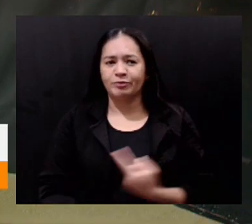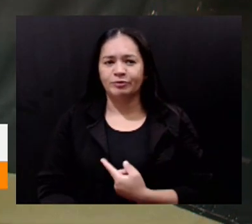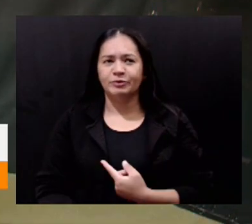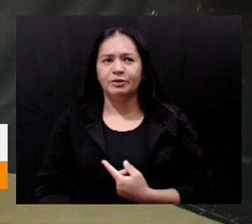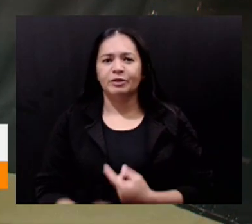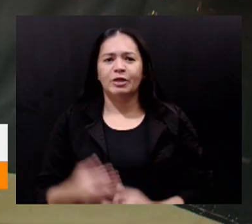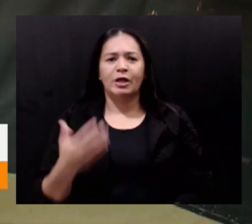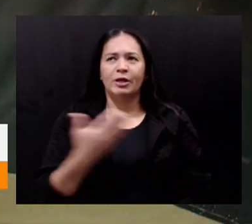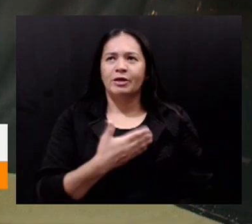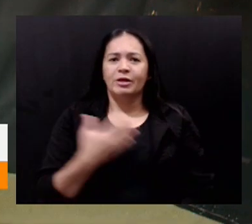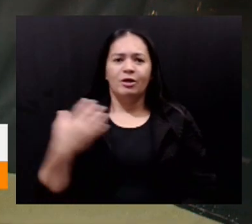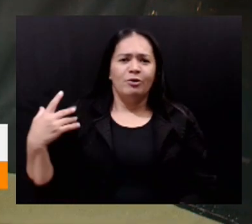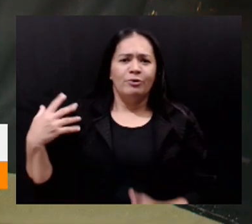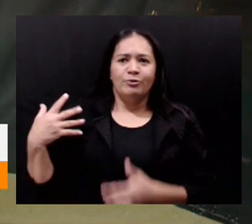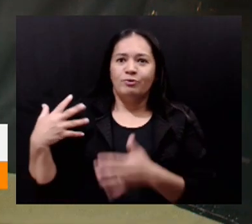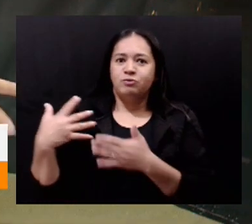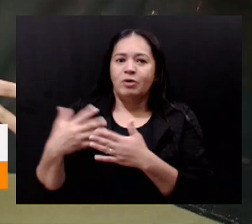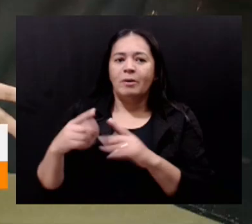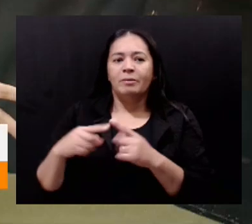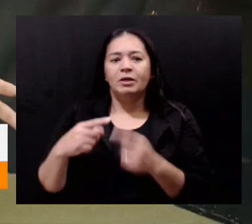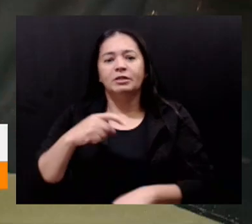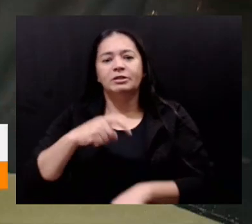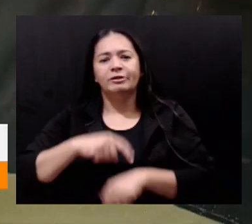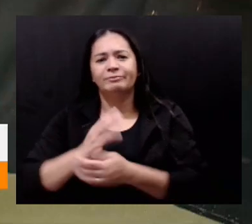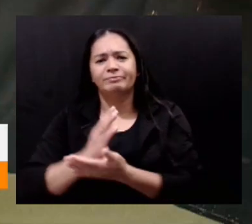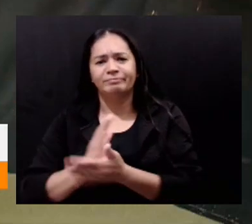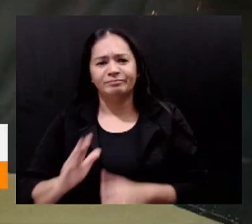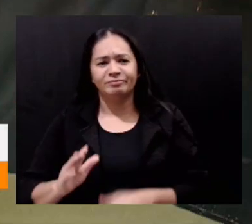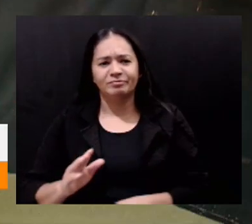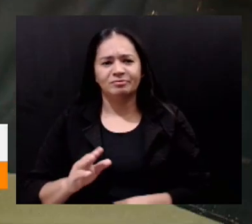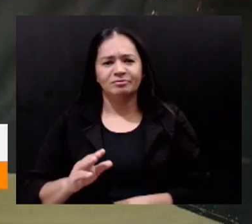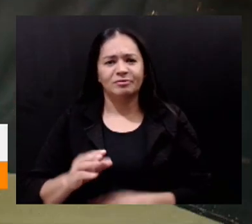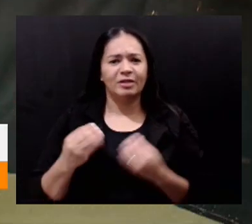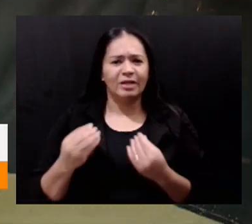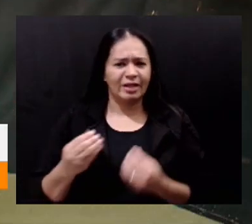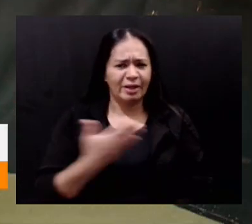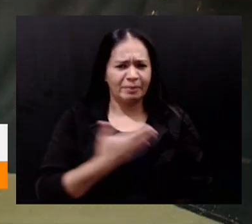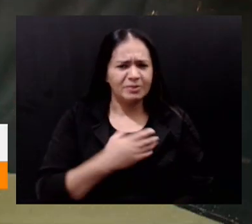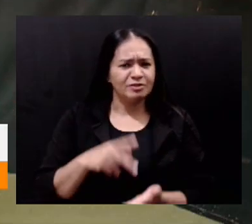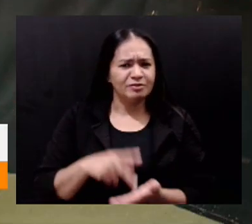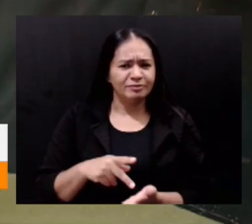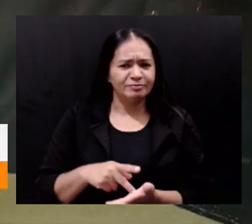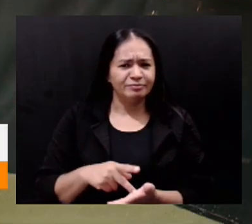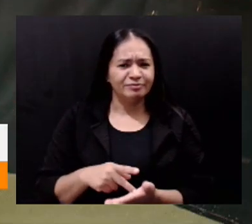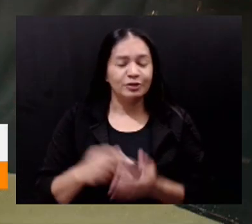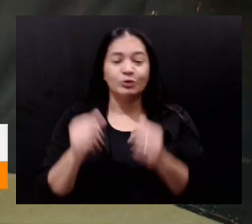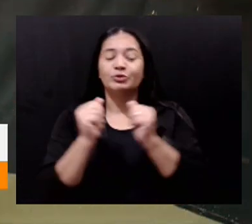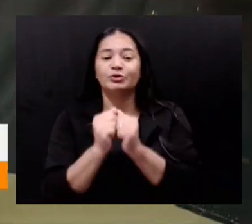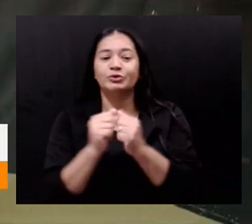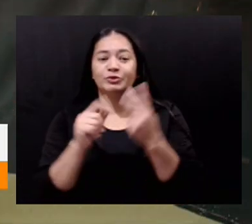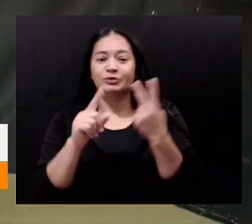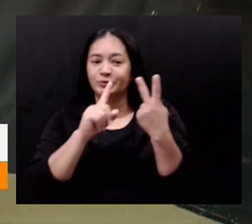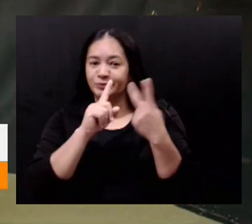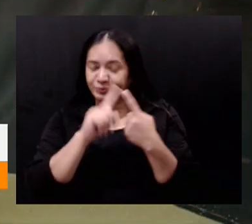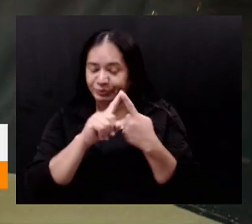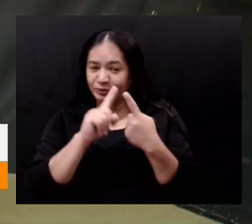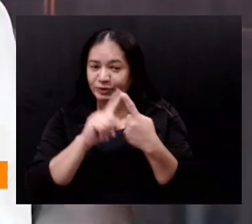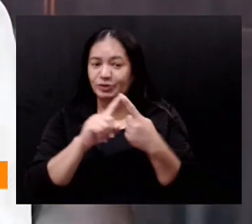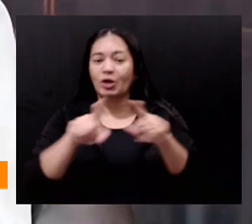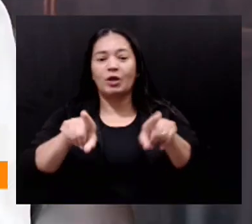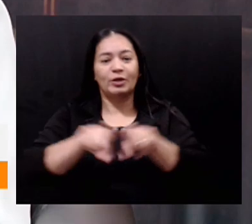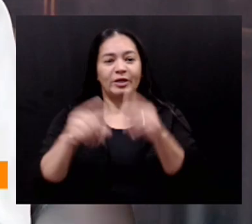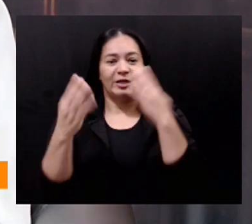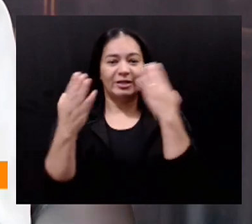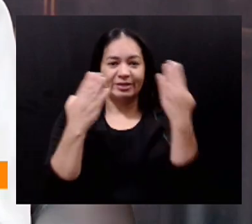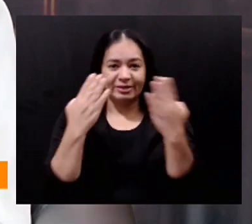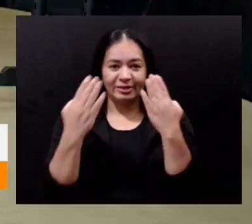amizade acaba, será que era amizade mesmo? Com a gente, aqui do meu lado está a psicóloga também, a Jamile Ferraresso.